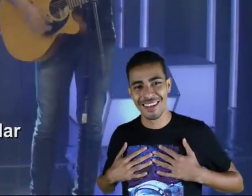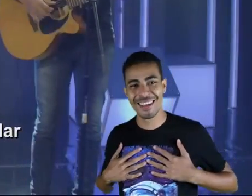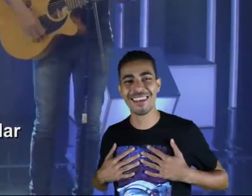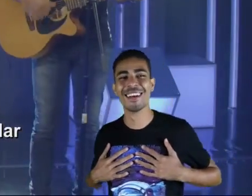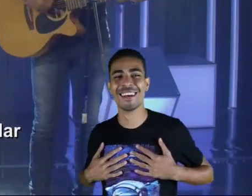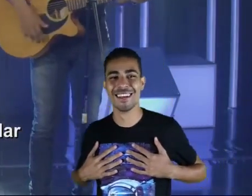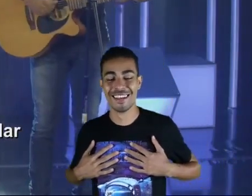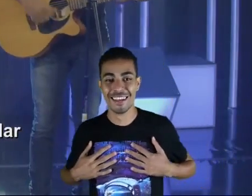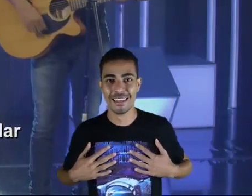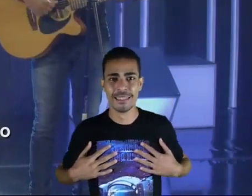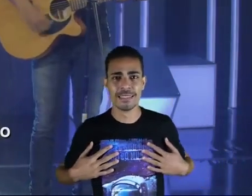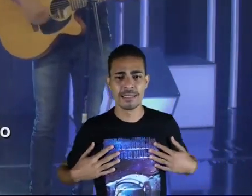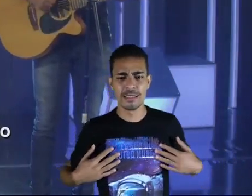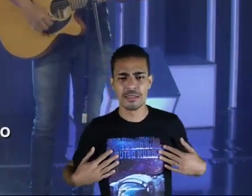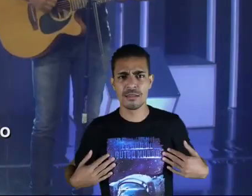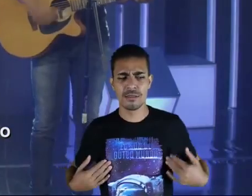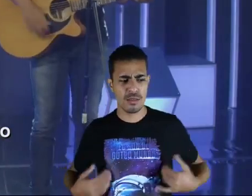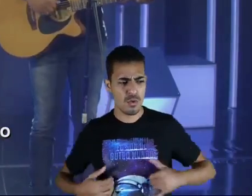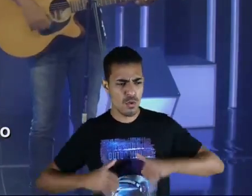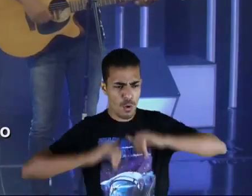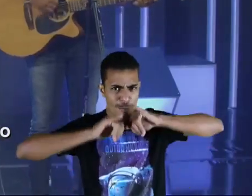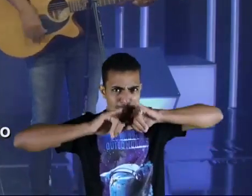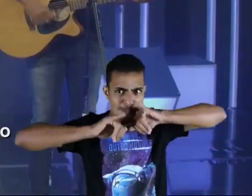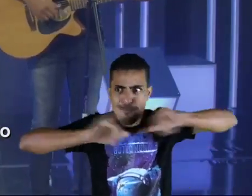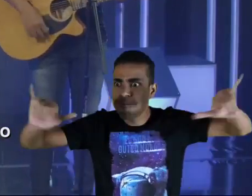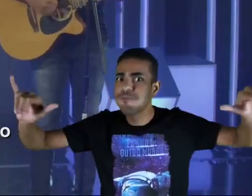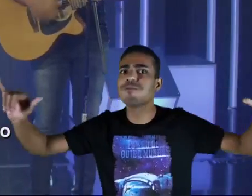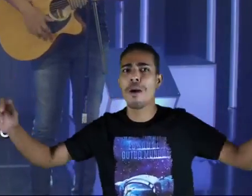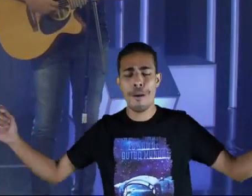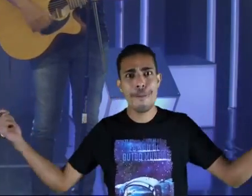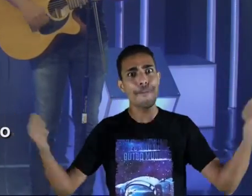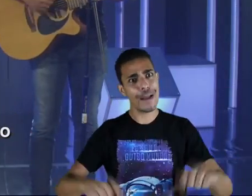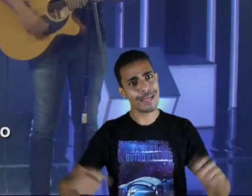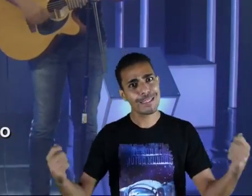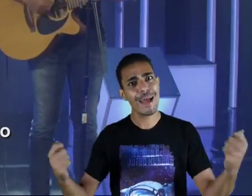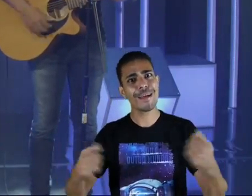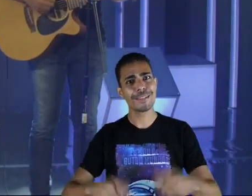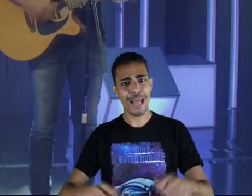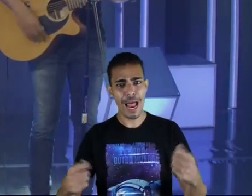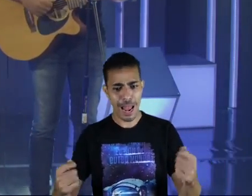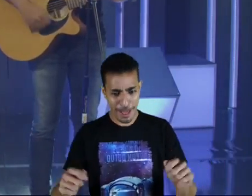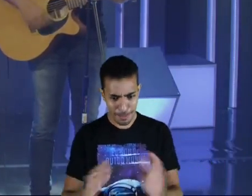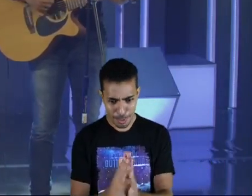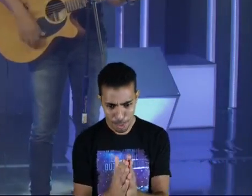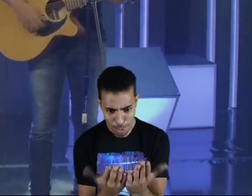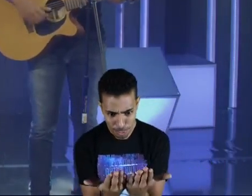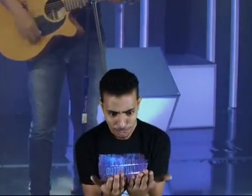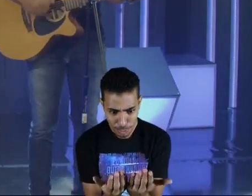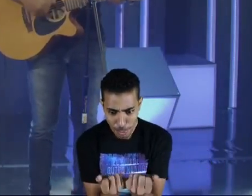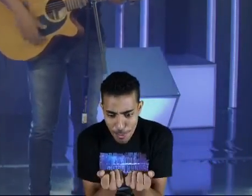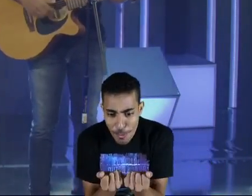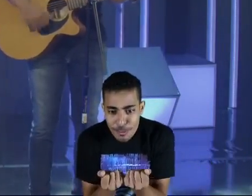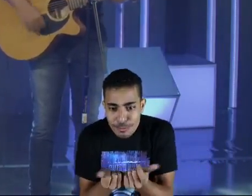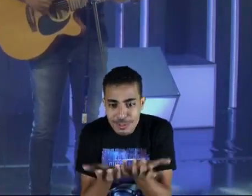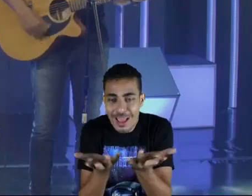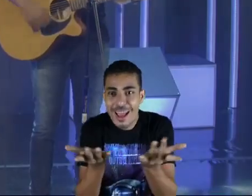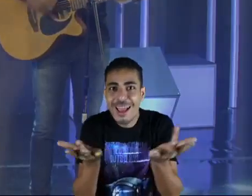paz. E não podemos nos calar, o Evangelho ao